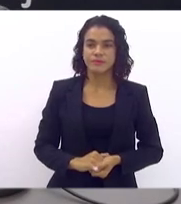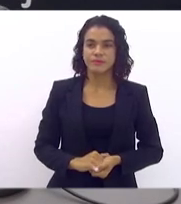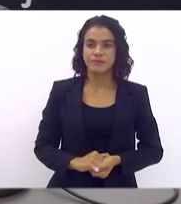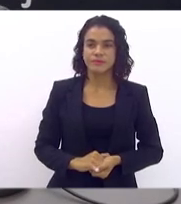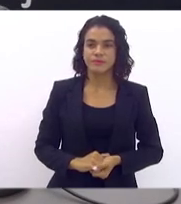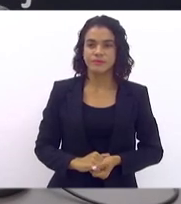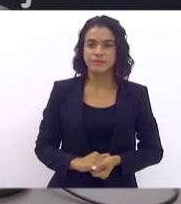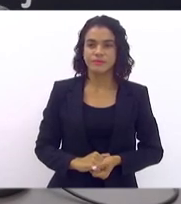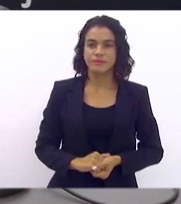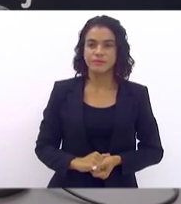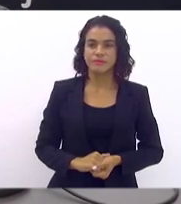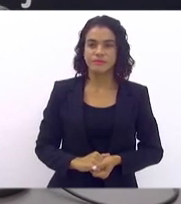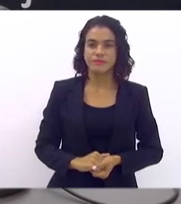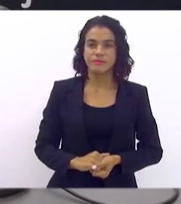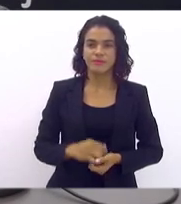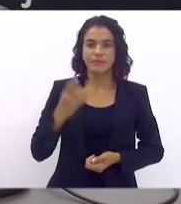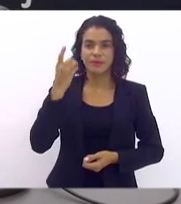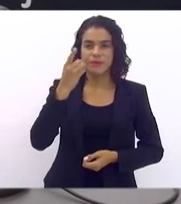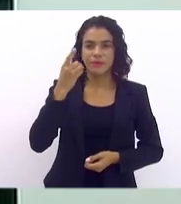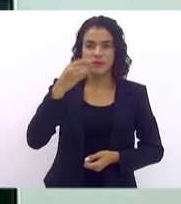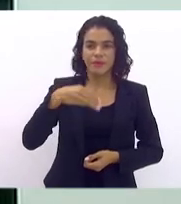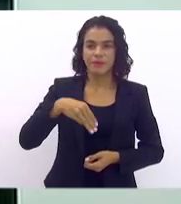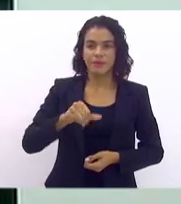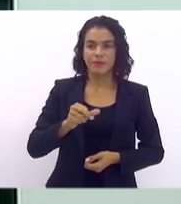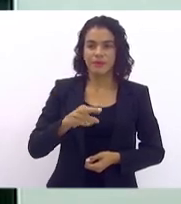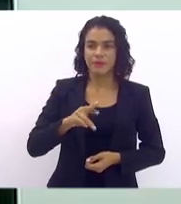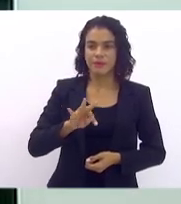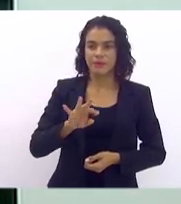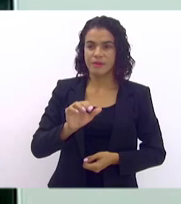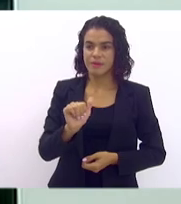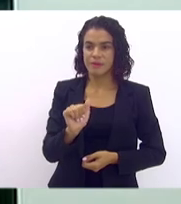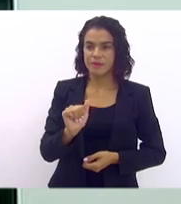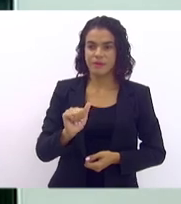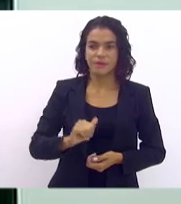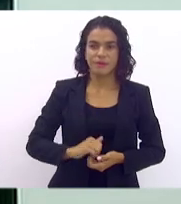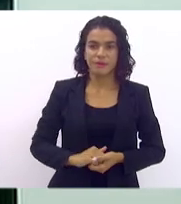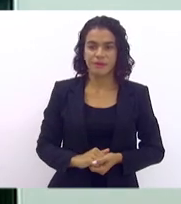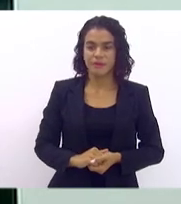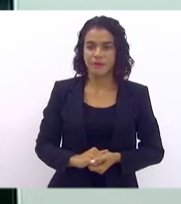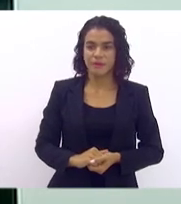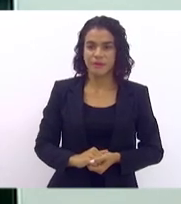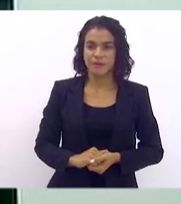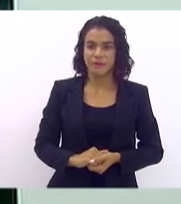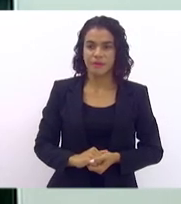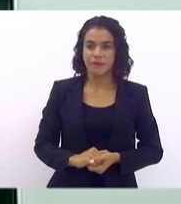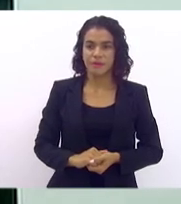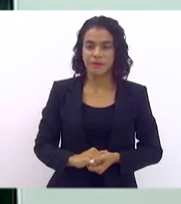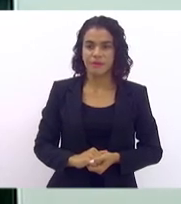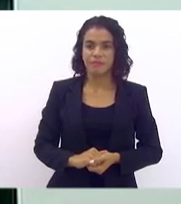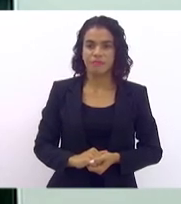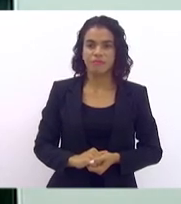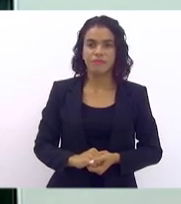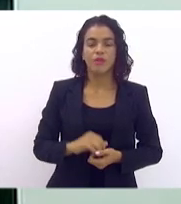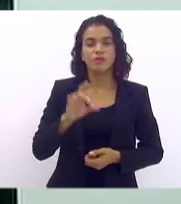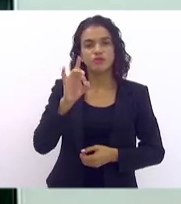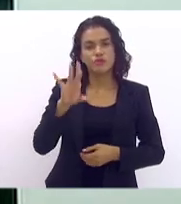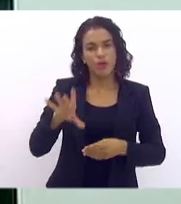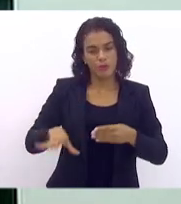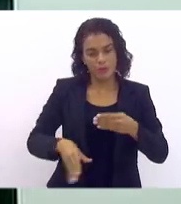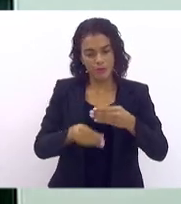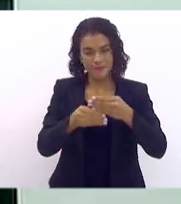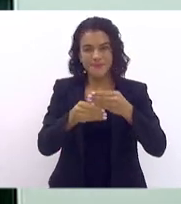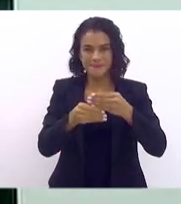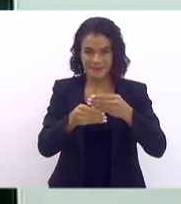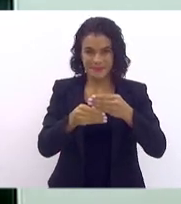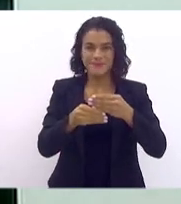Não, deputada Marta Rocha, muito obrigado, nada a ponderar. Doutora Helena, quero só fazer uma observação na linha do que a senhora